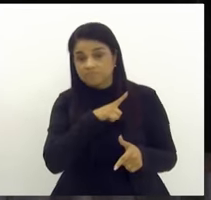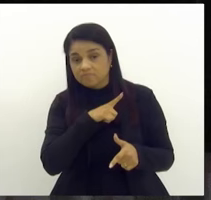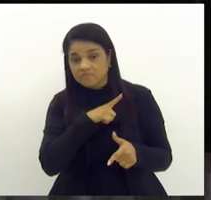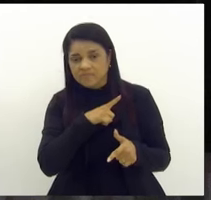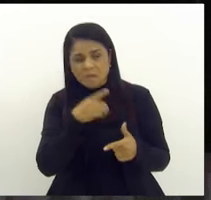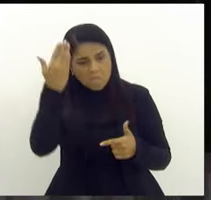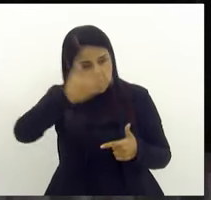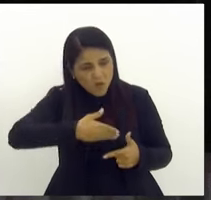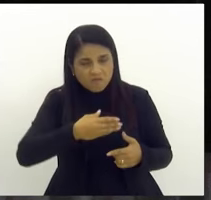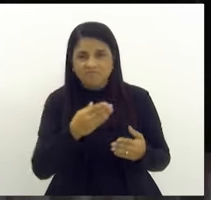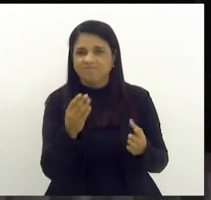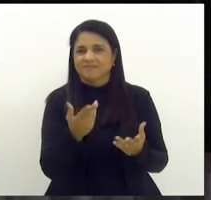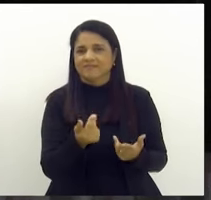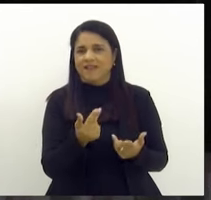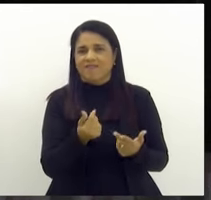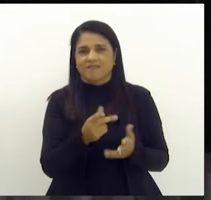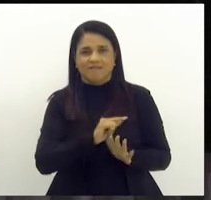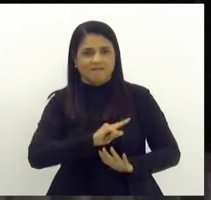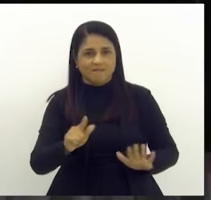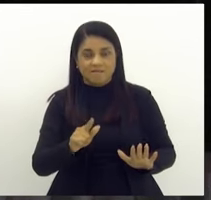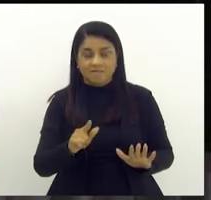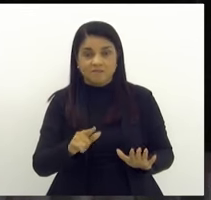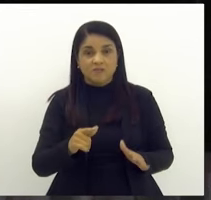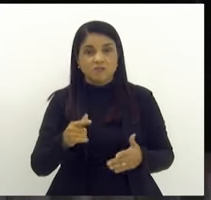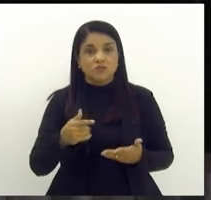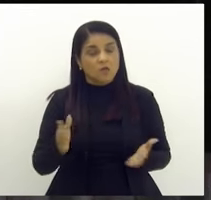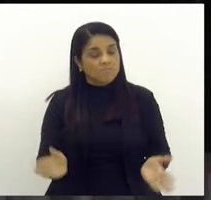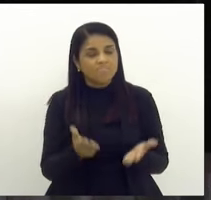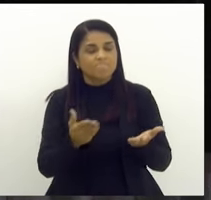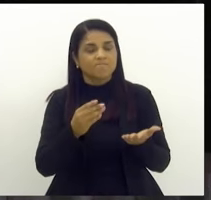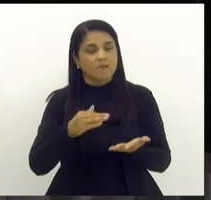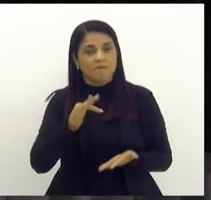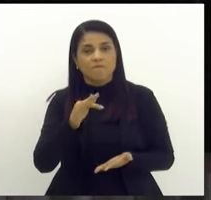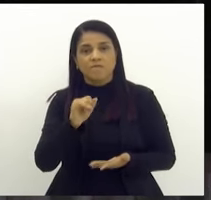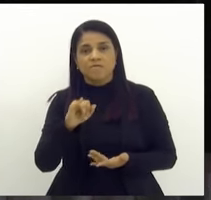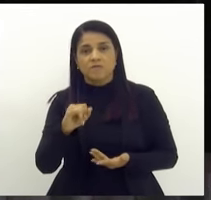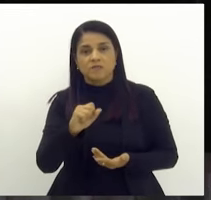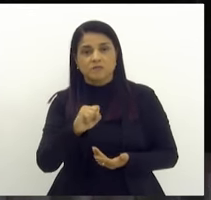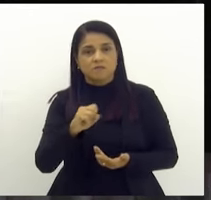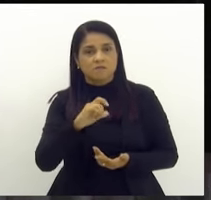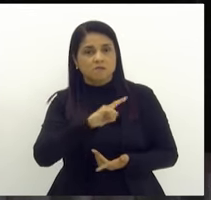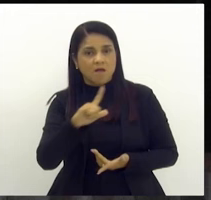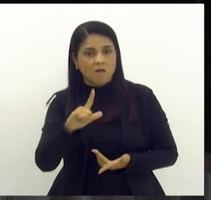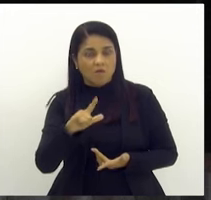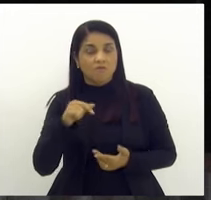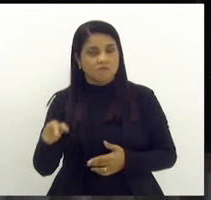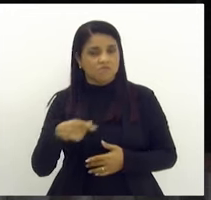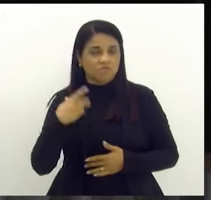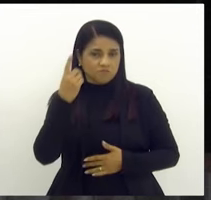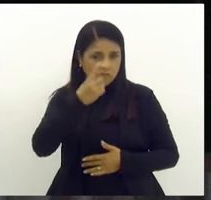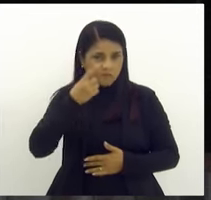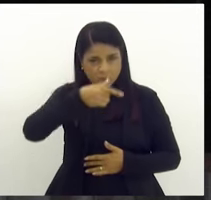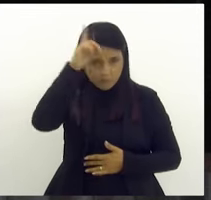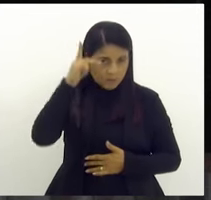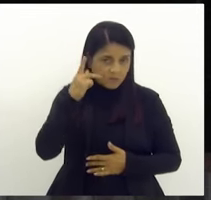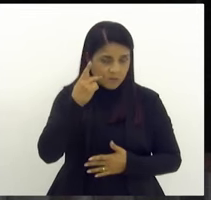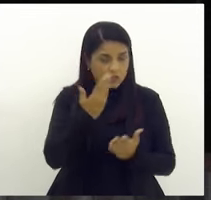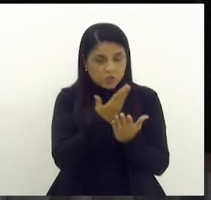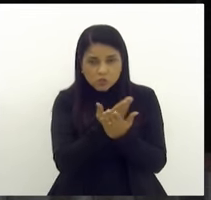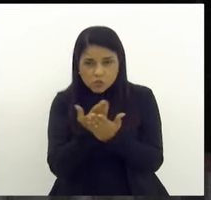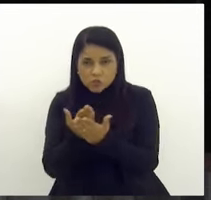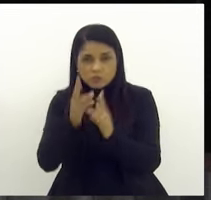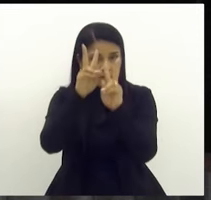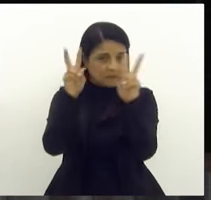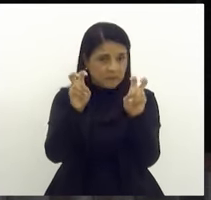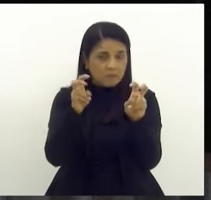comprovado é só incentivo fiscal e o nosso querido eh Deputado Luis Paulo que tava estudando essa matéria e nós